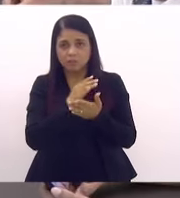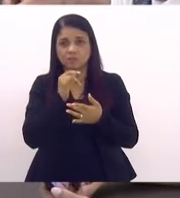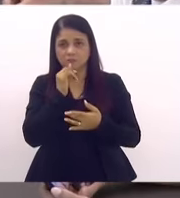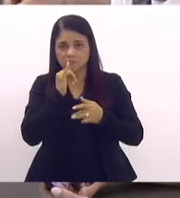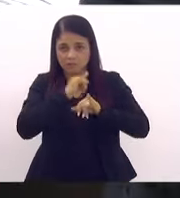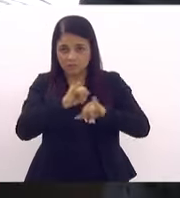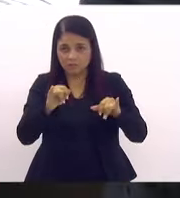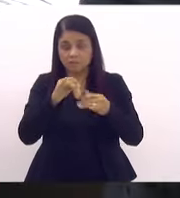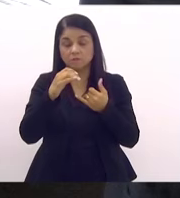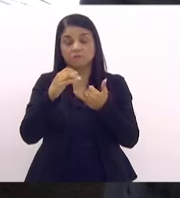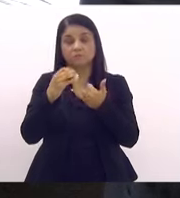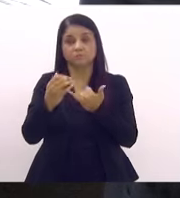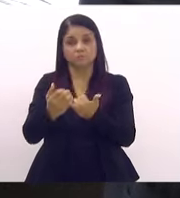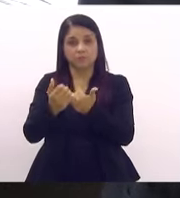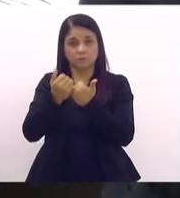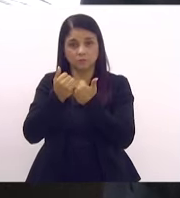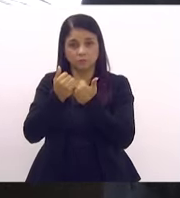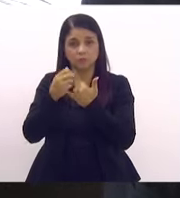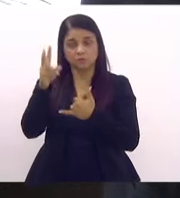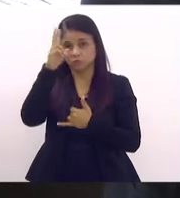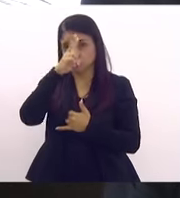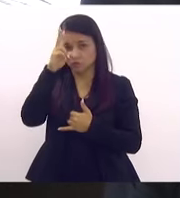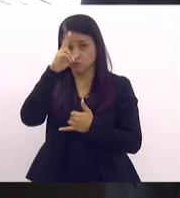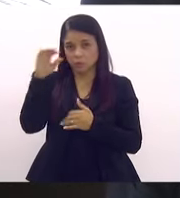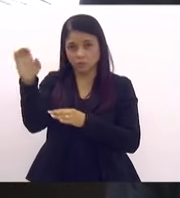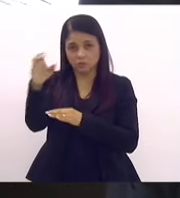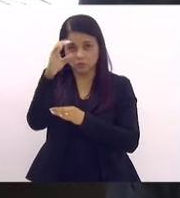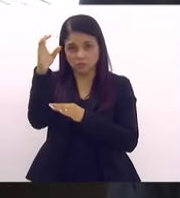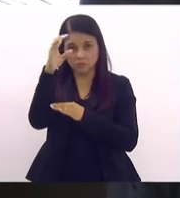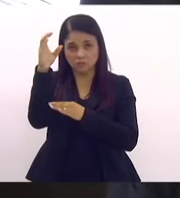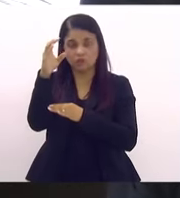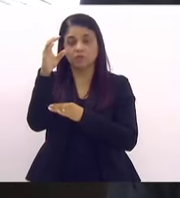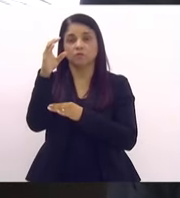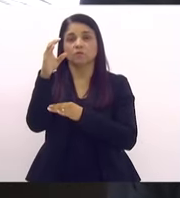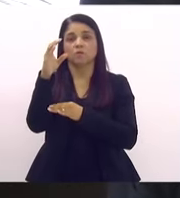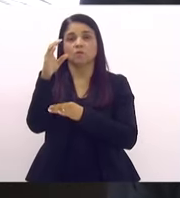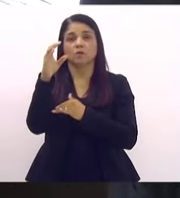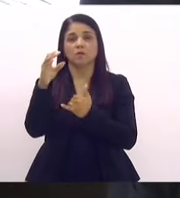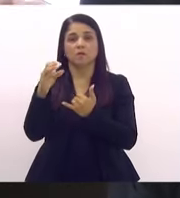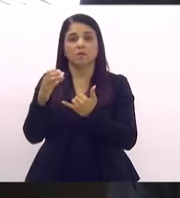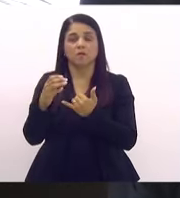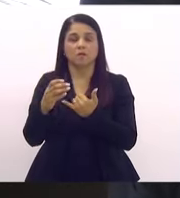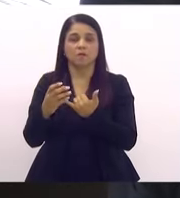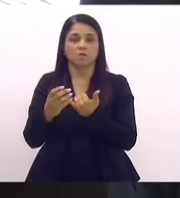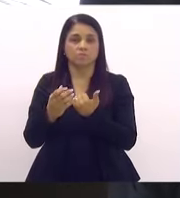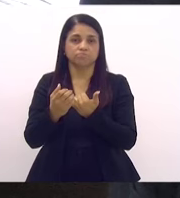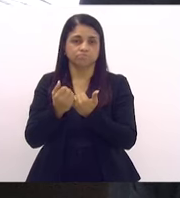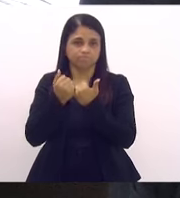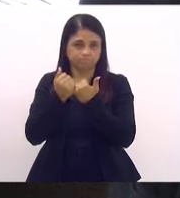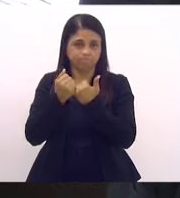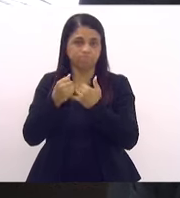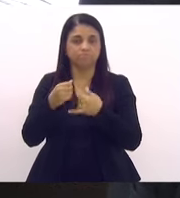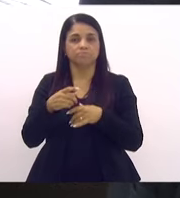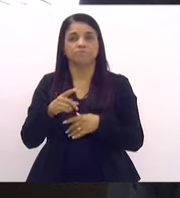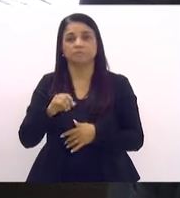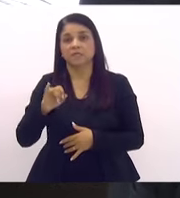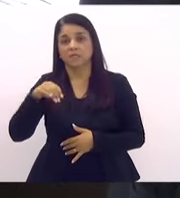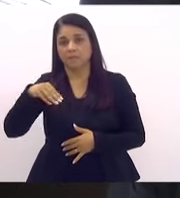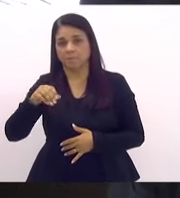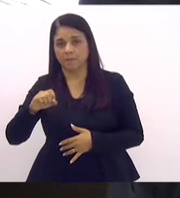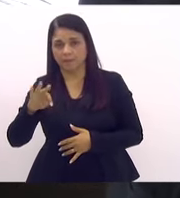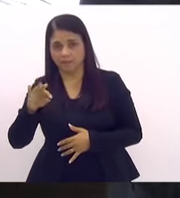como patrimônio histórico, científico, cultural e imaterial, mas que dizem respeito